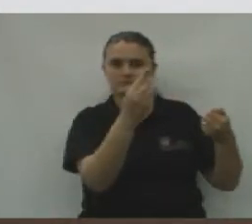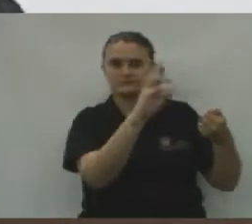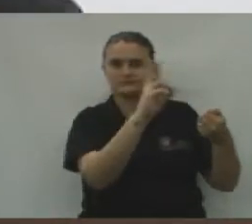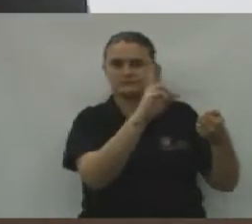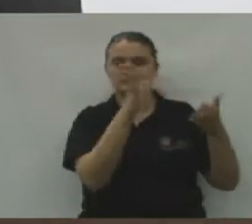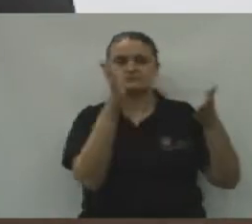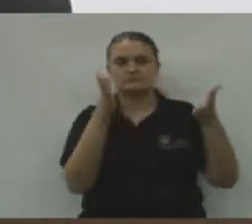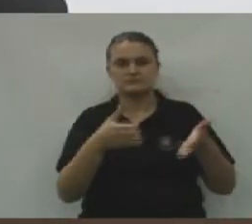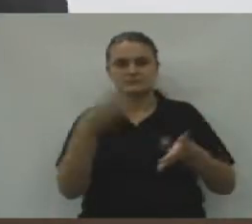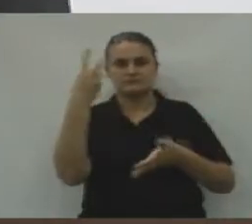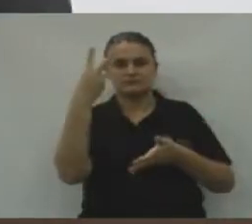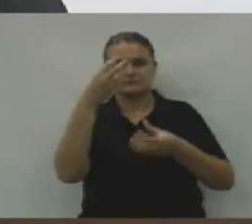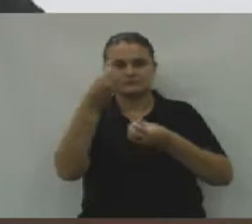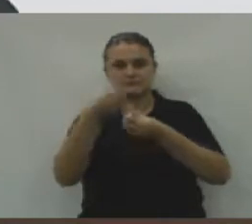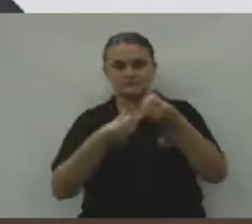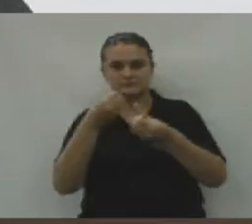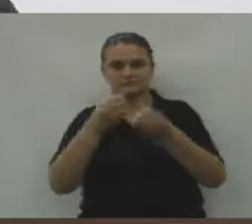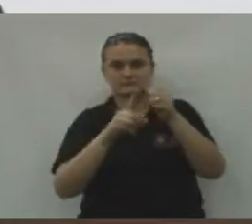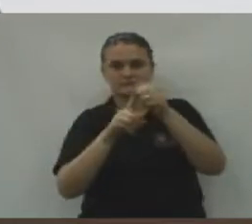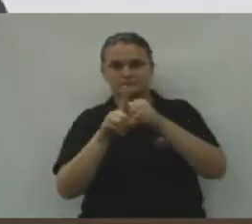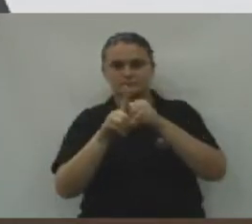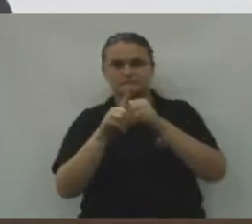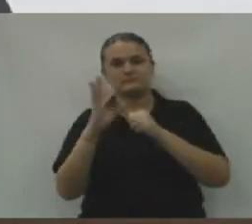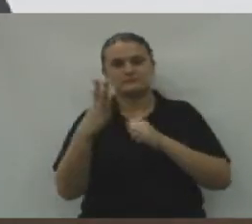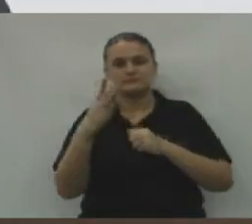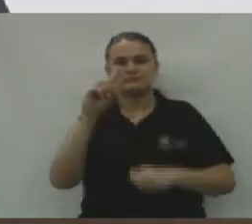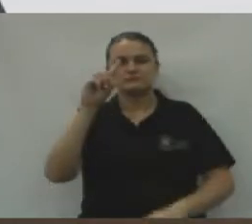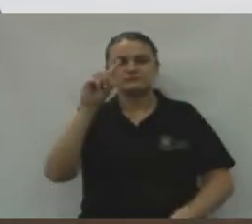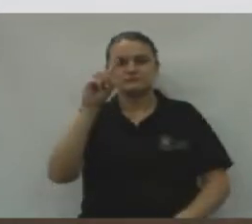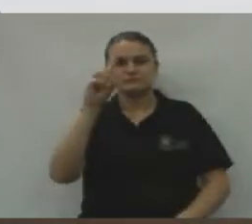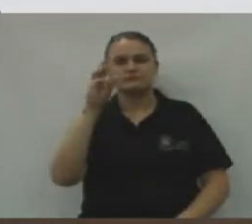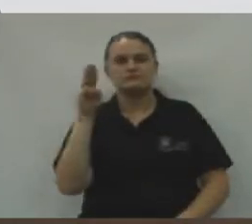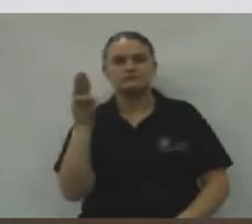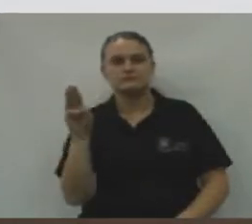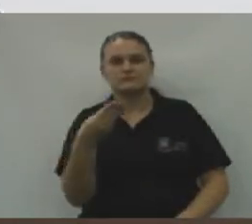E agora nós vamos entregar em torno aí de